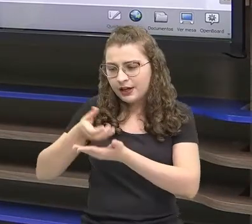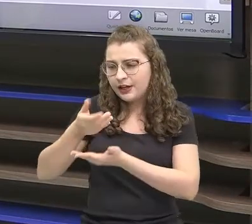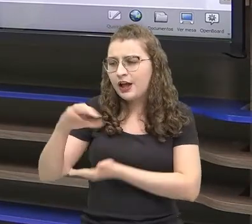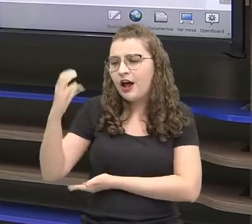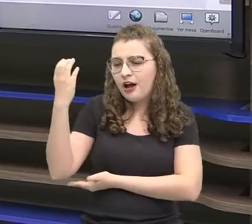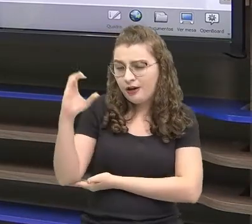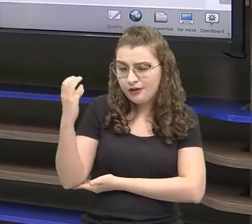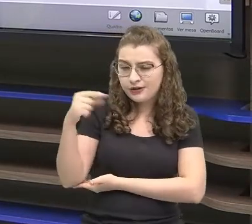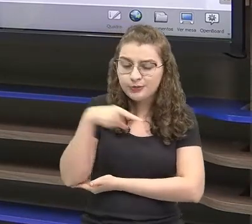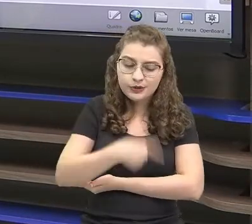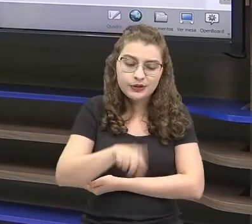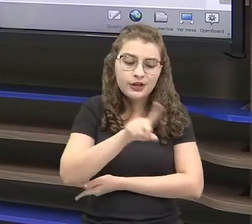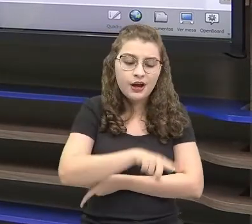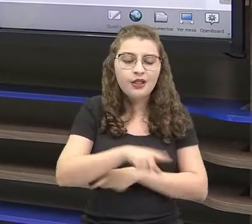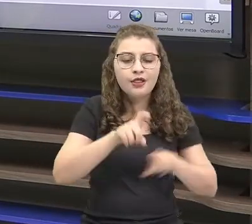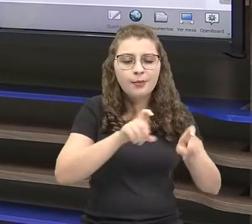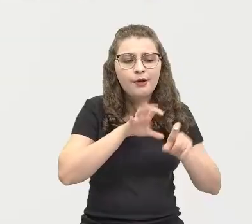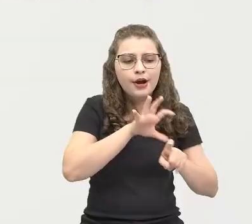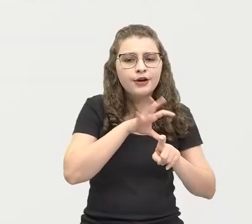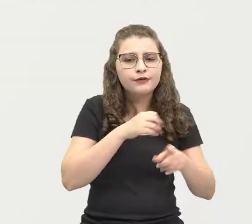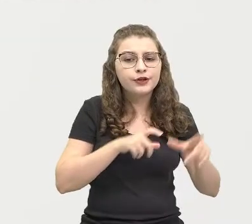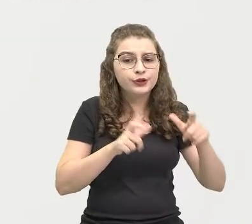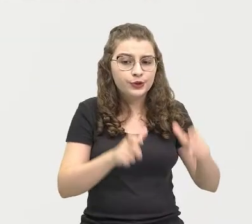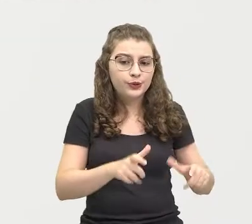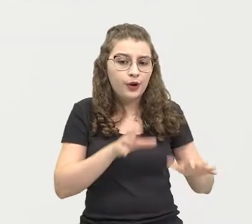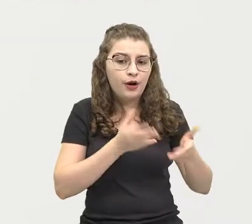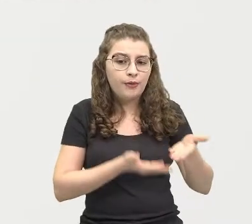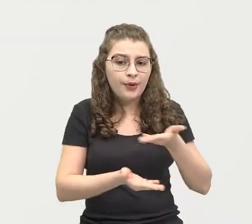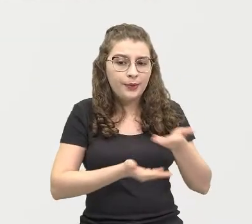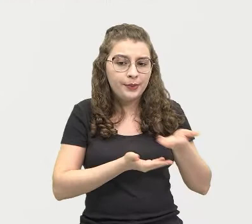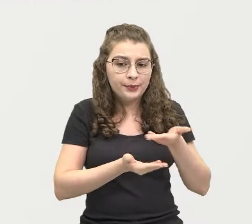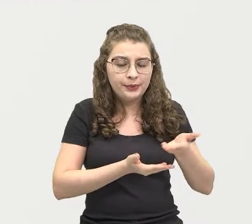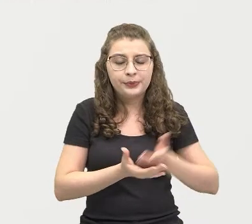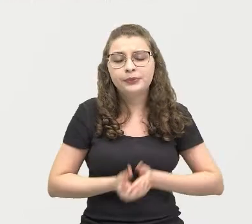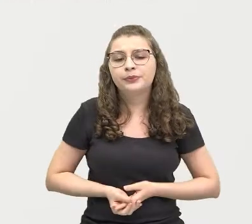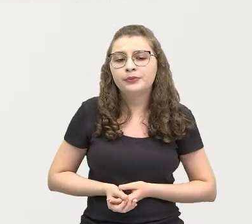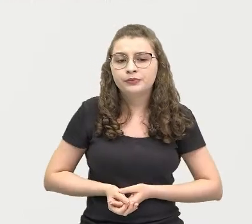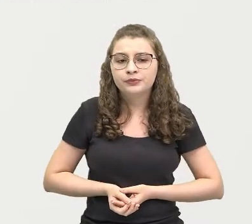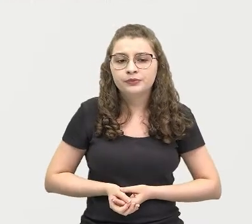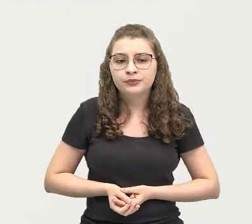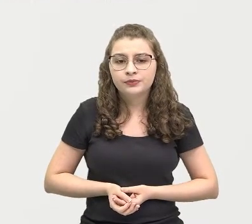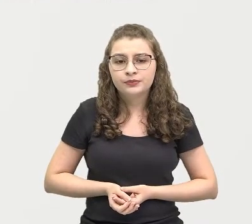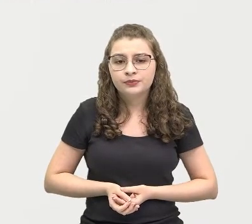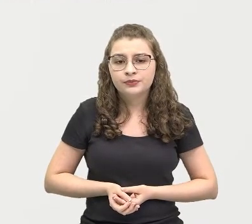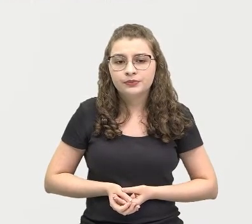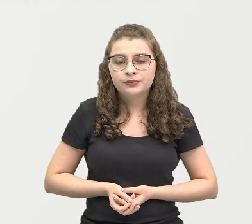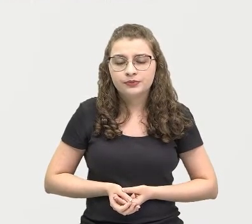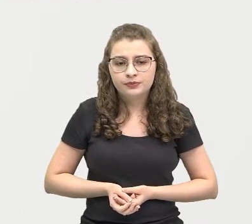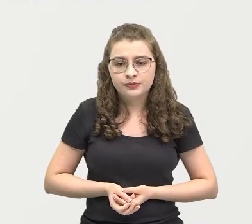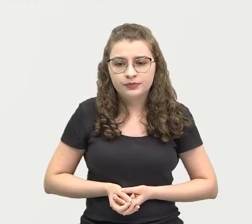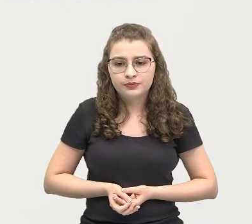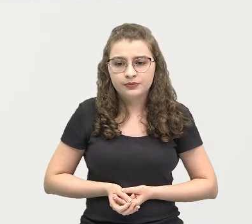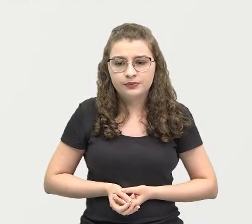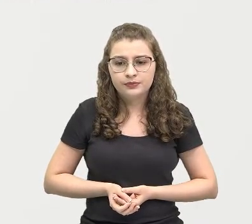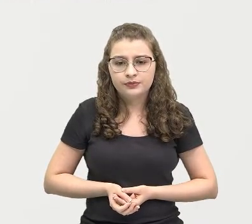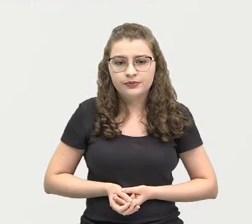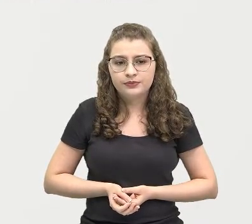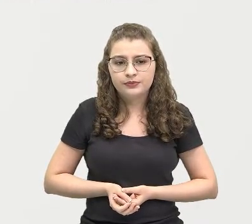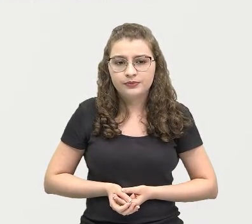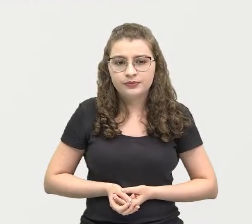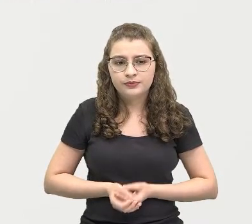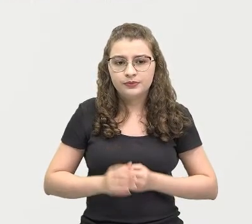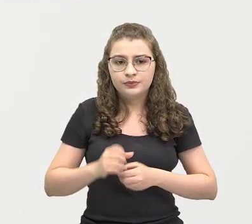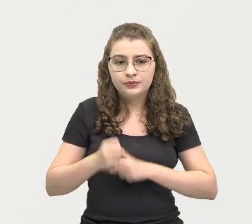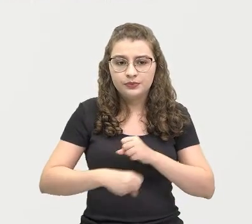quanto determinista, ok? Vamos lá, olha só. Então temos aqui o que mais? Informações sobre o Euclides da Cunha.